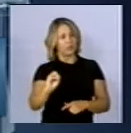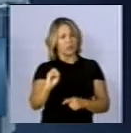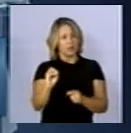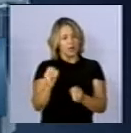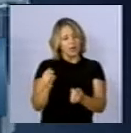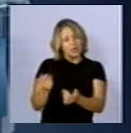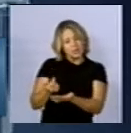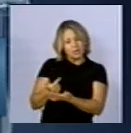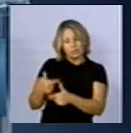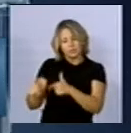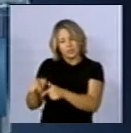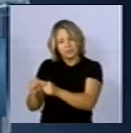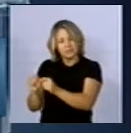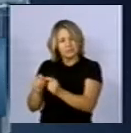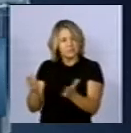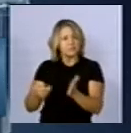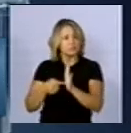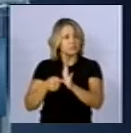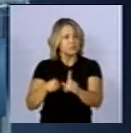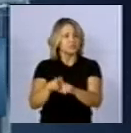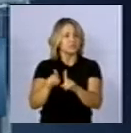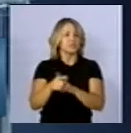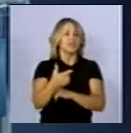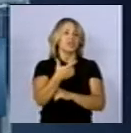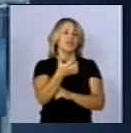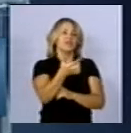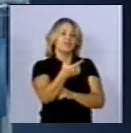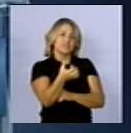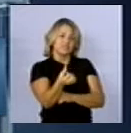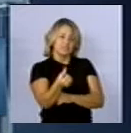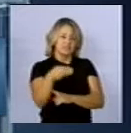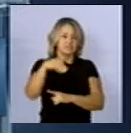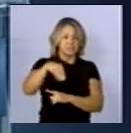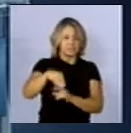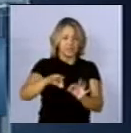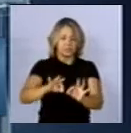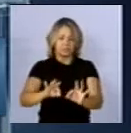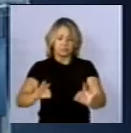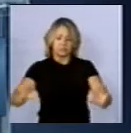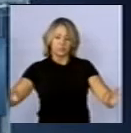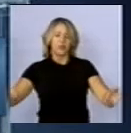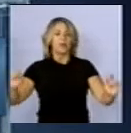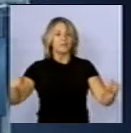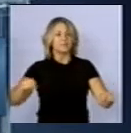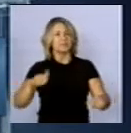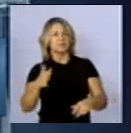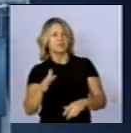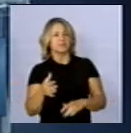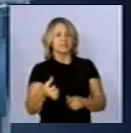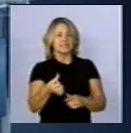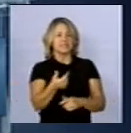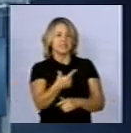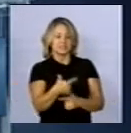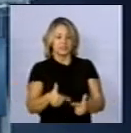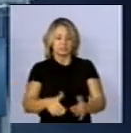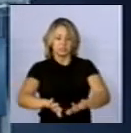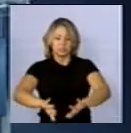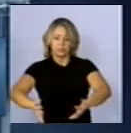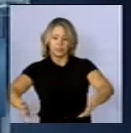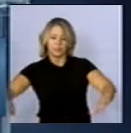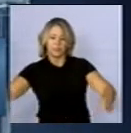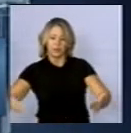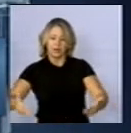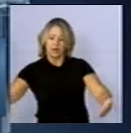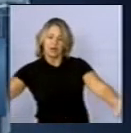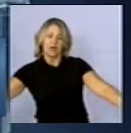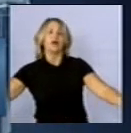que uma estrutura hoje padrão da ordem de 26 m teria que ser alçada alguma coisa em torno de 62 todas essas condições